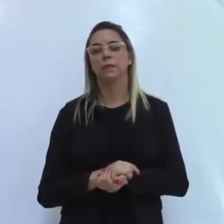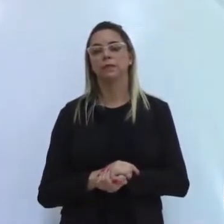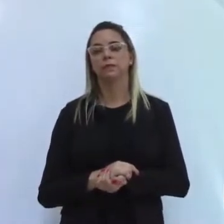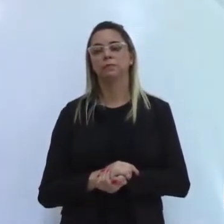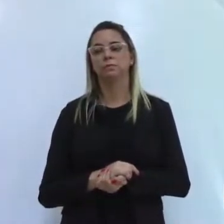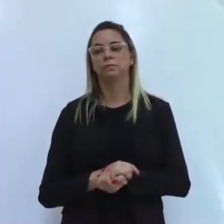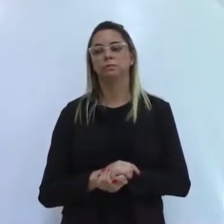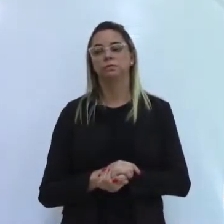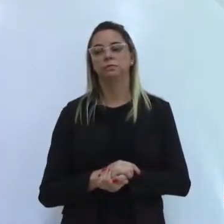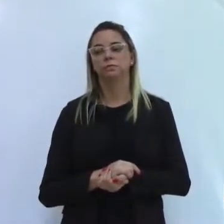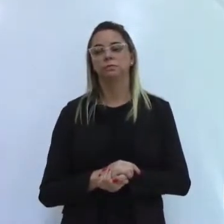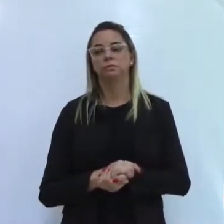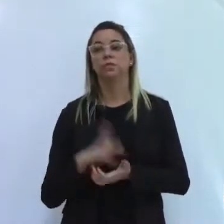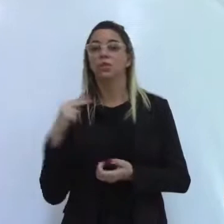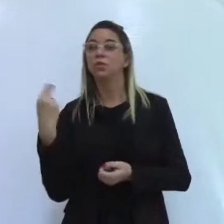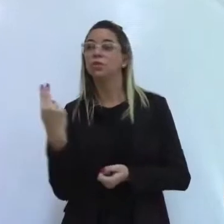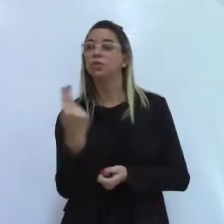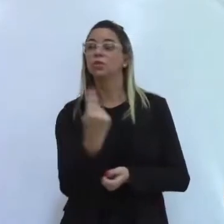A gente